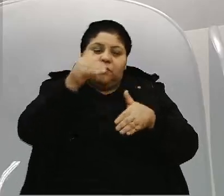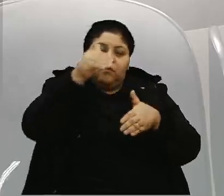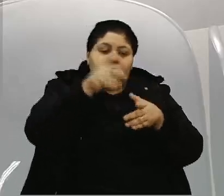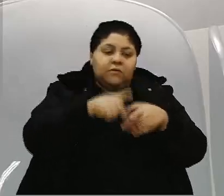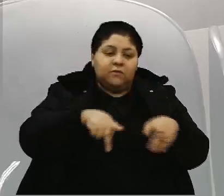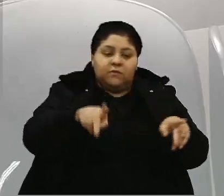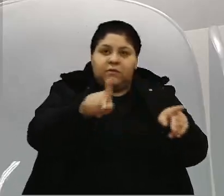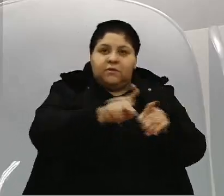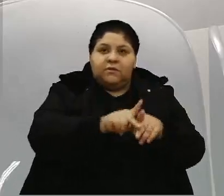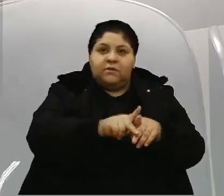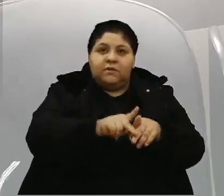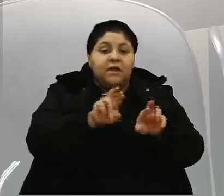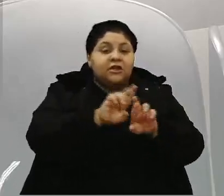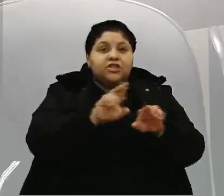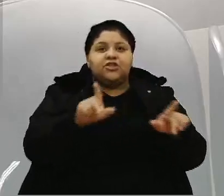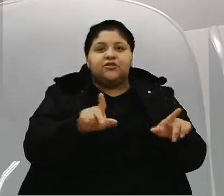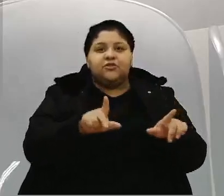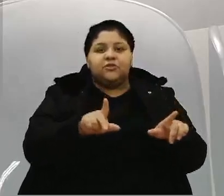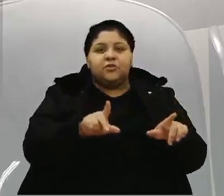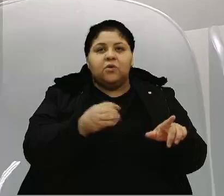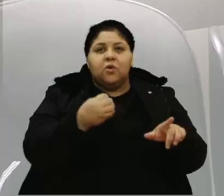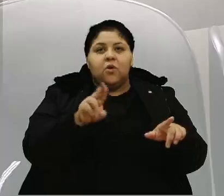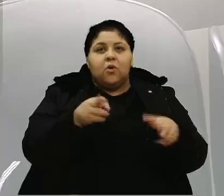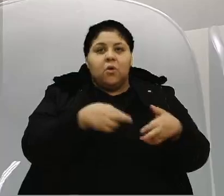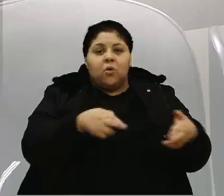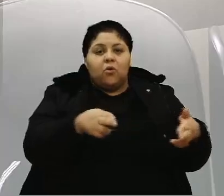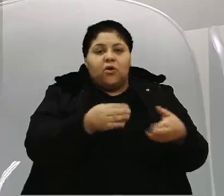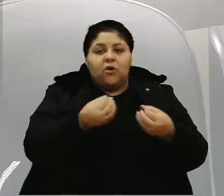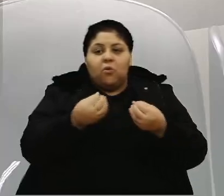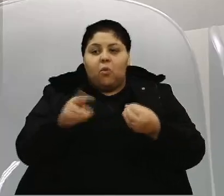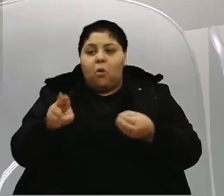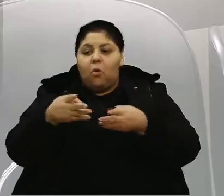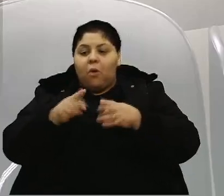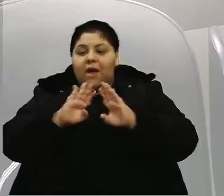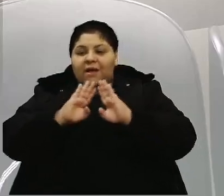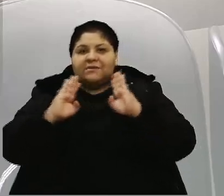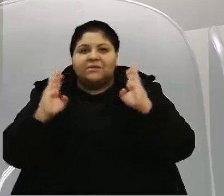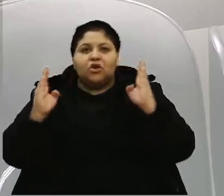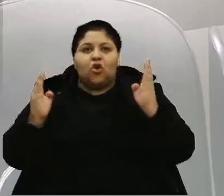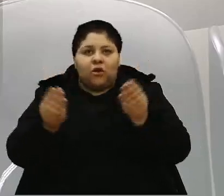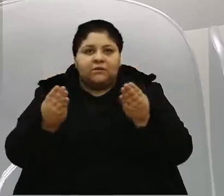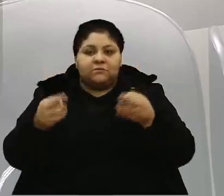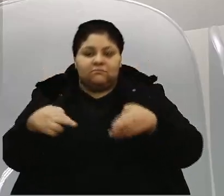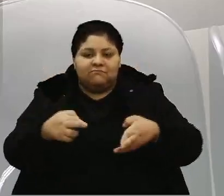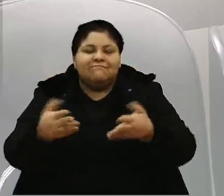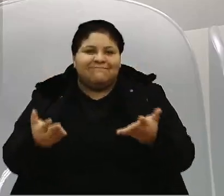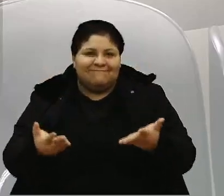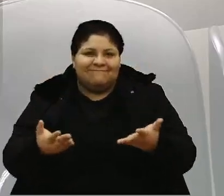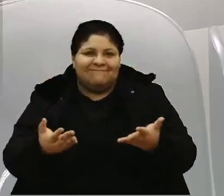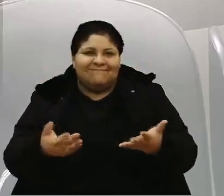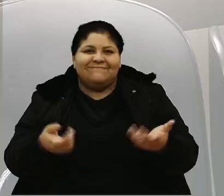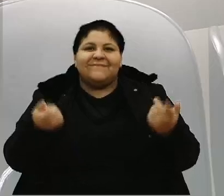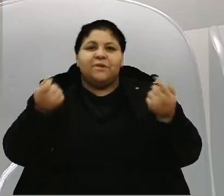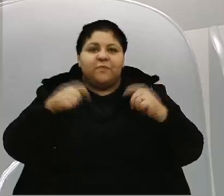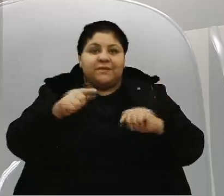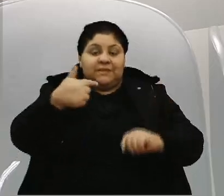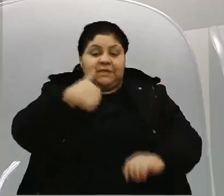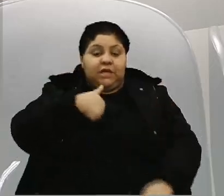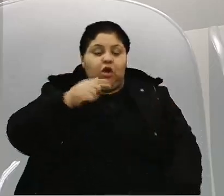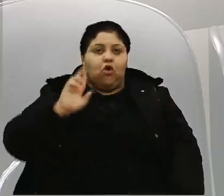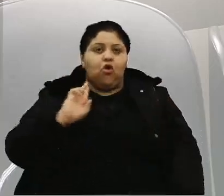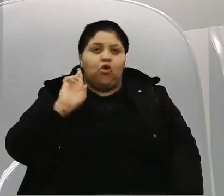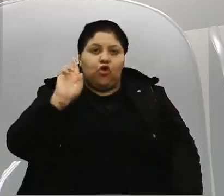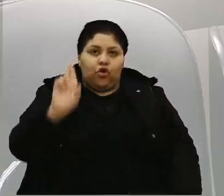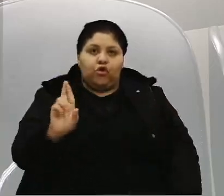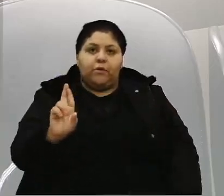situação ímpar. Ou é o rio ou as encostas. E eles precisam que o representante